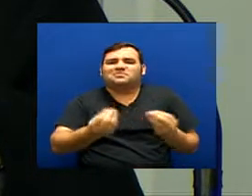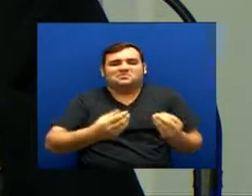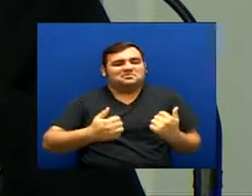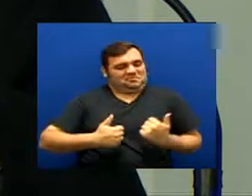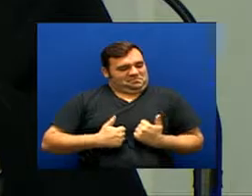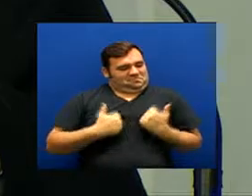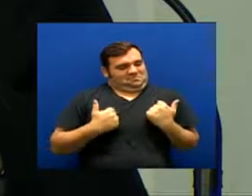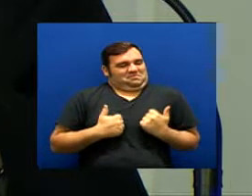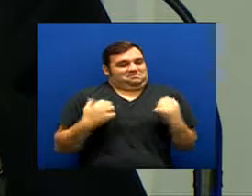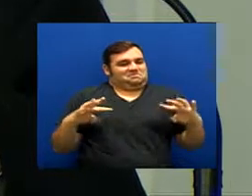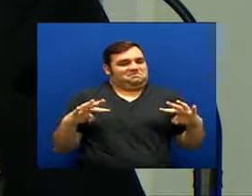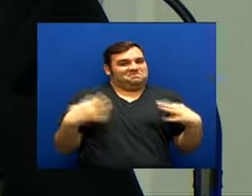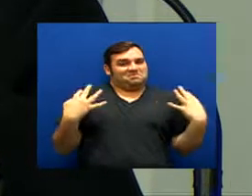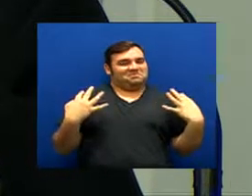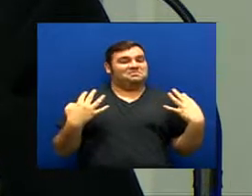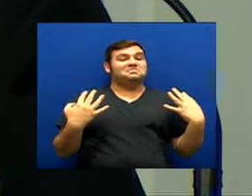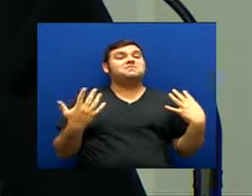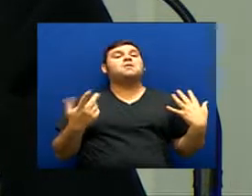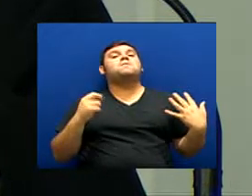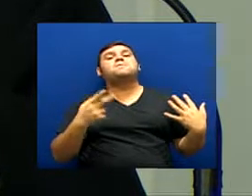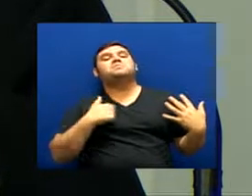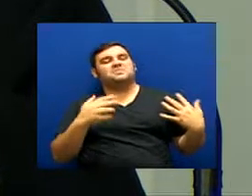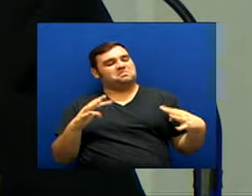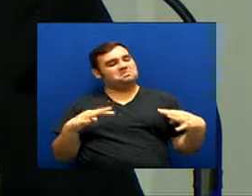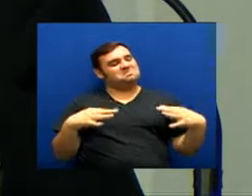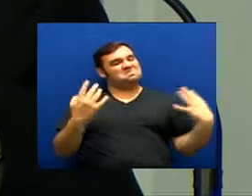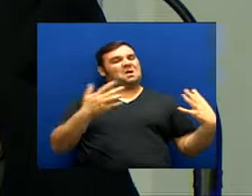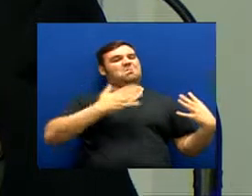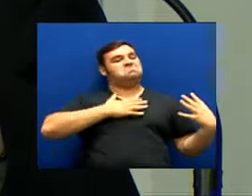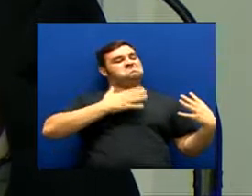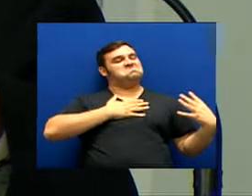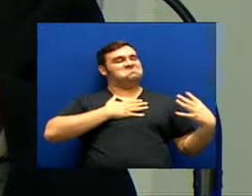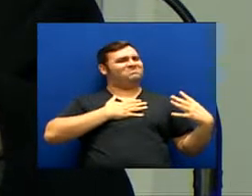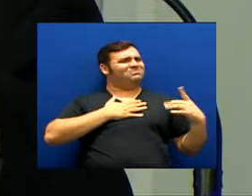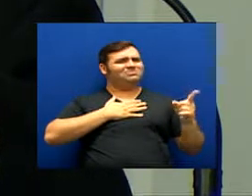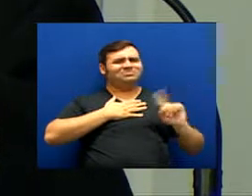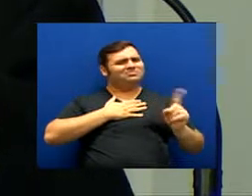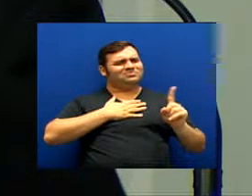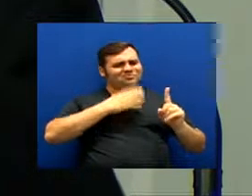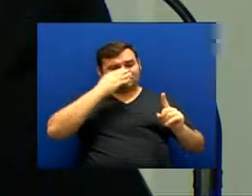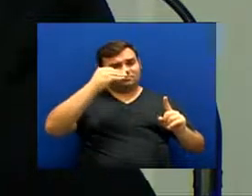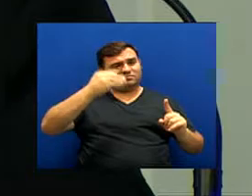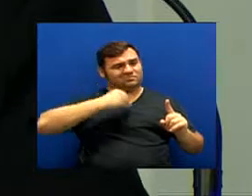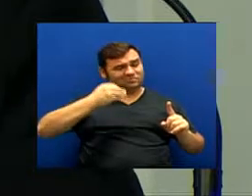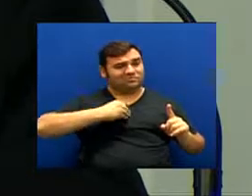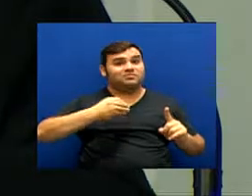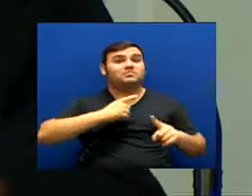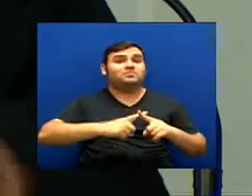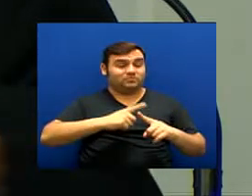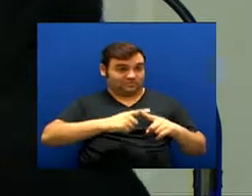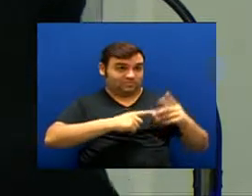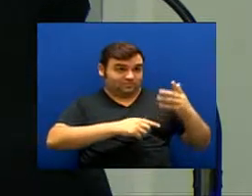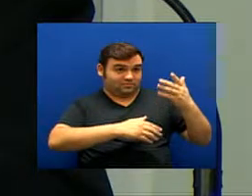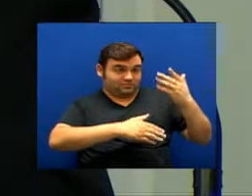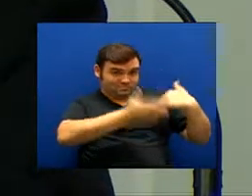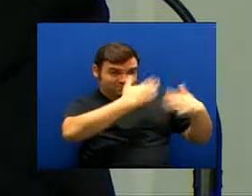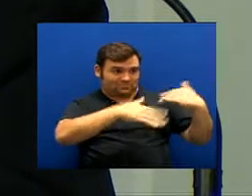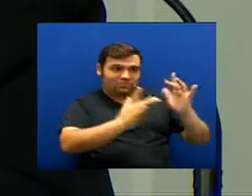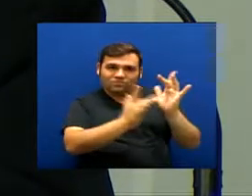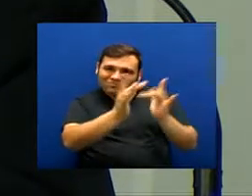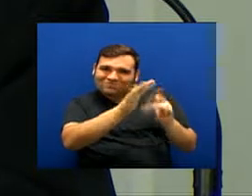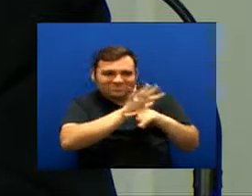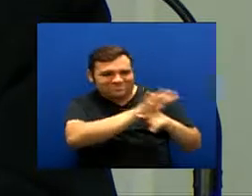meu irmão, que é o nosso eterno presidente da Pastoral do Menor,